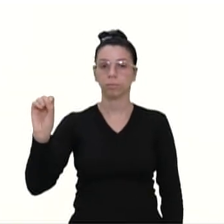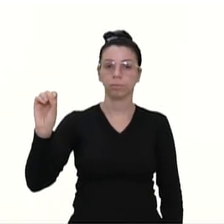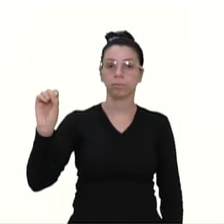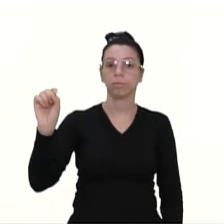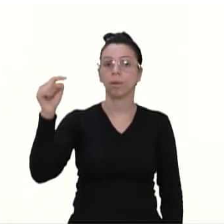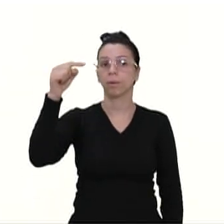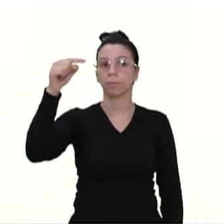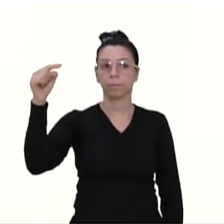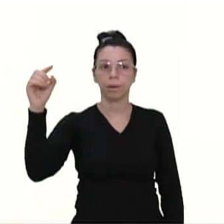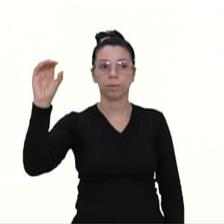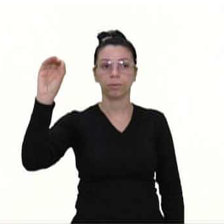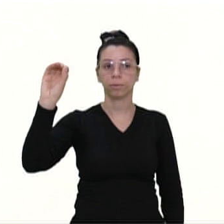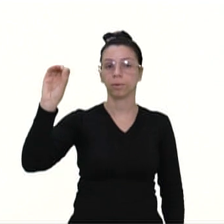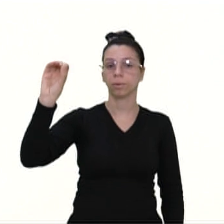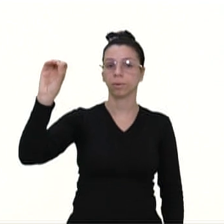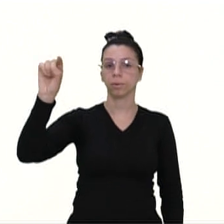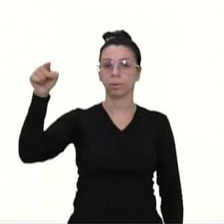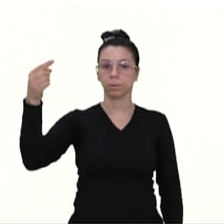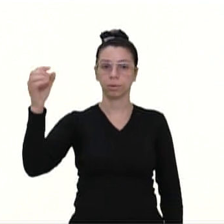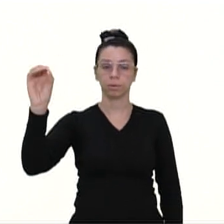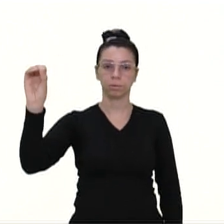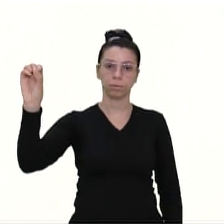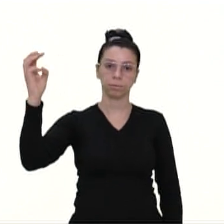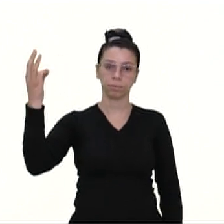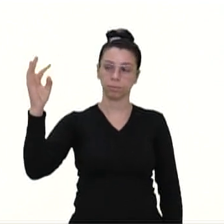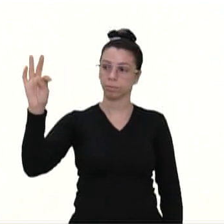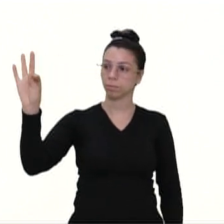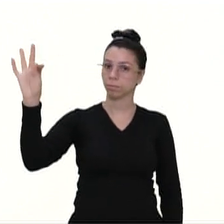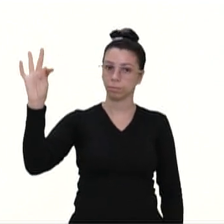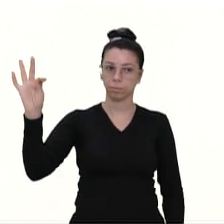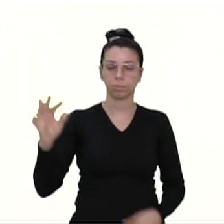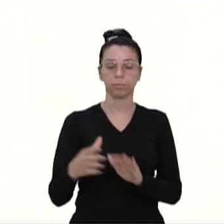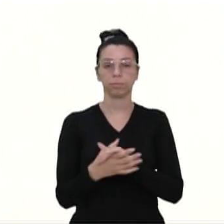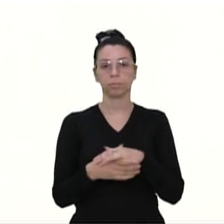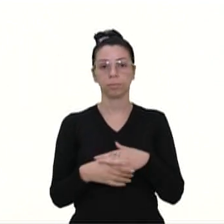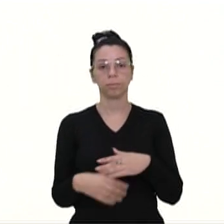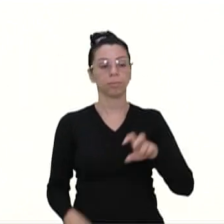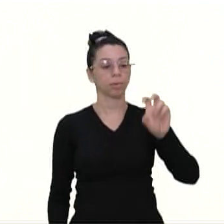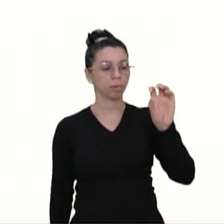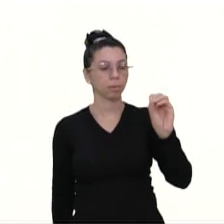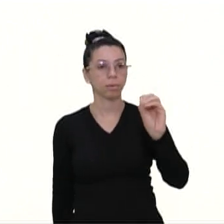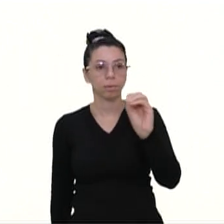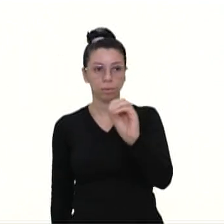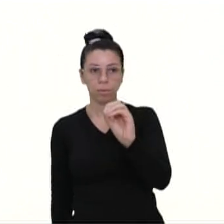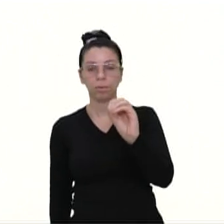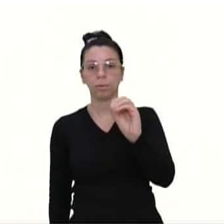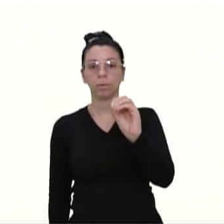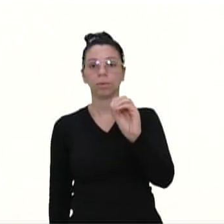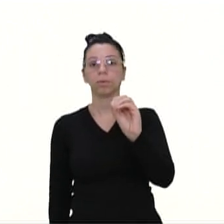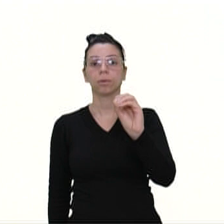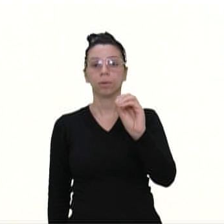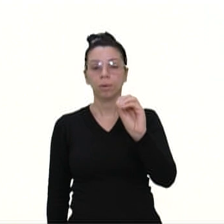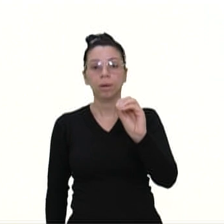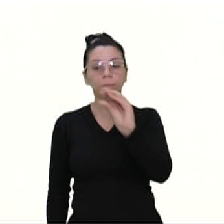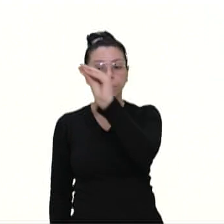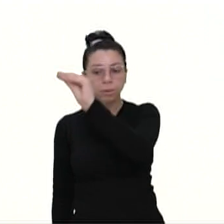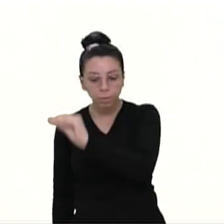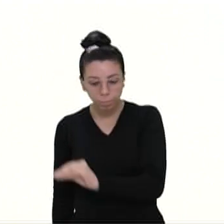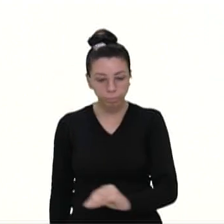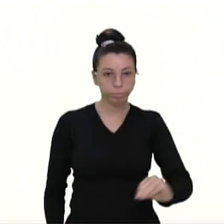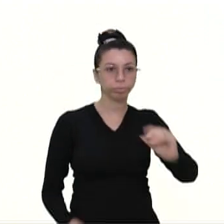menos 0,03t. 500 está multiplicando o E, passa dividindo, lembra o